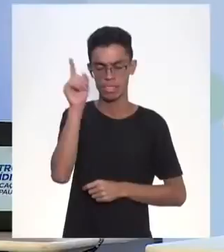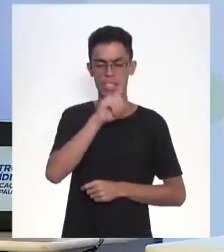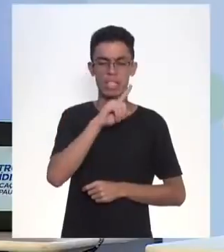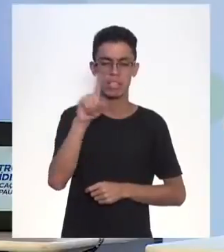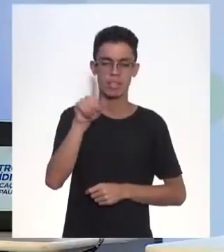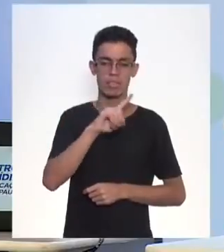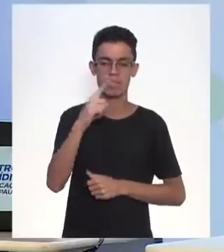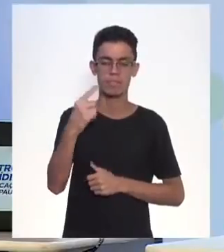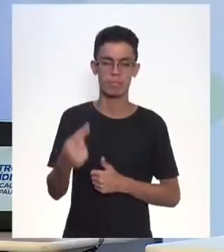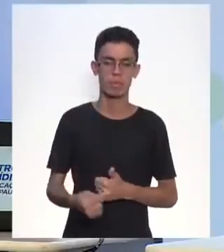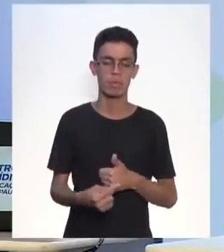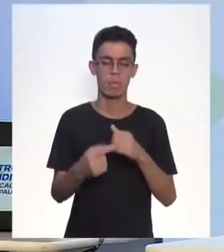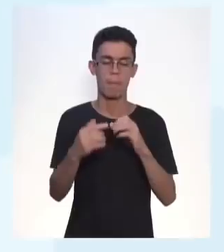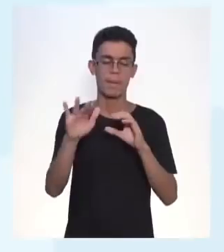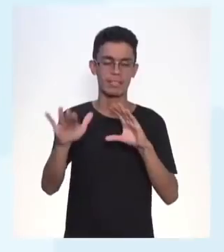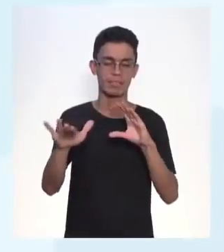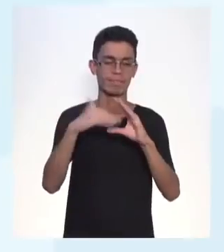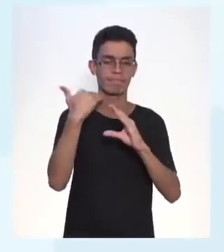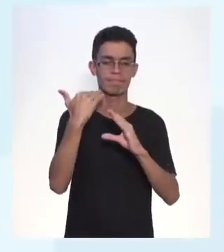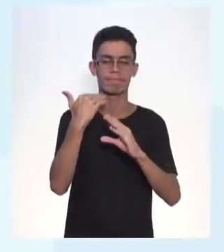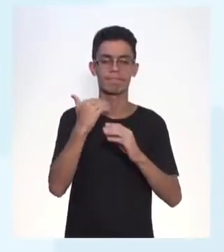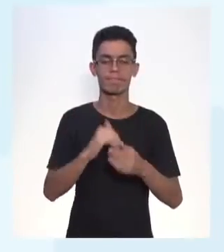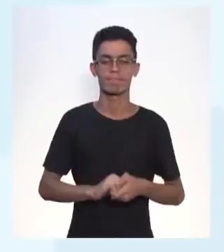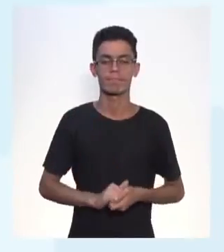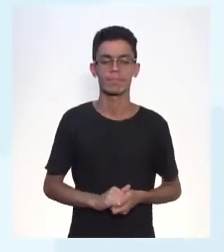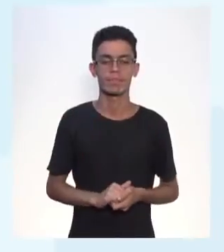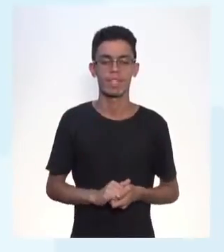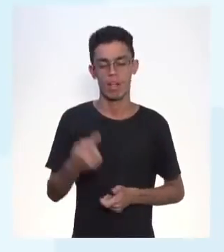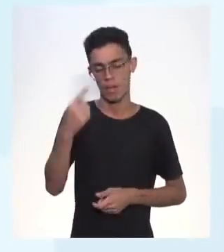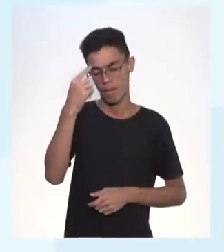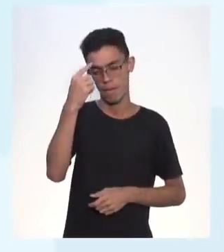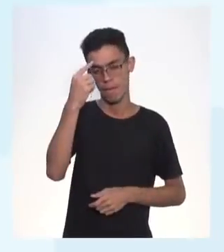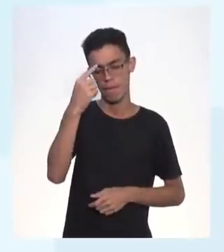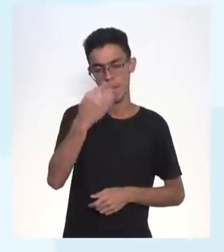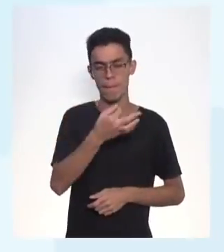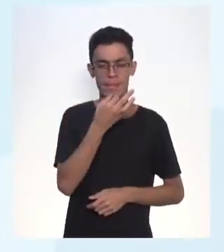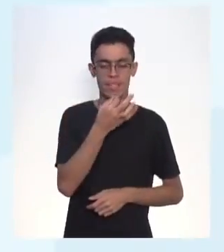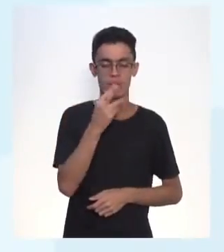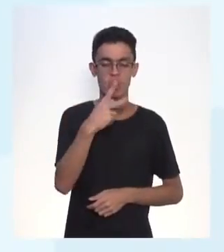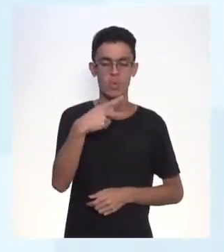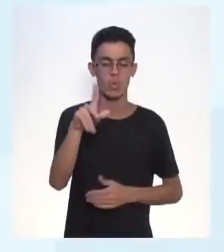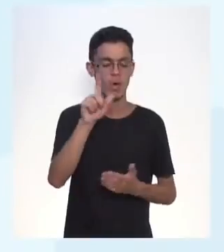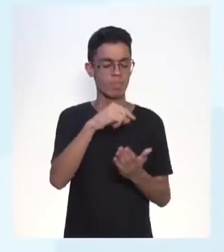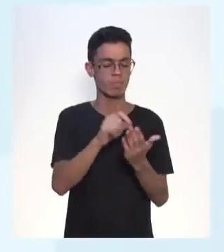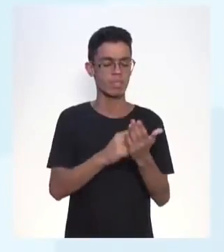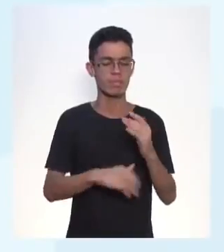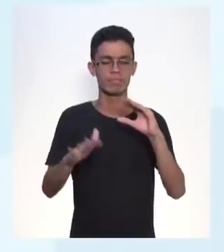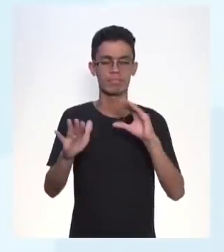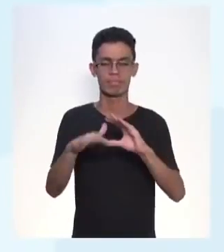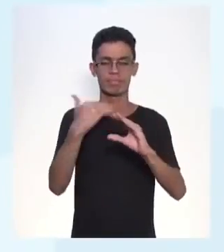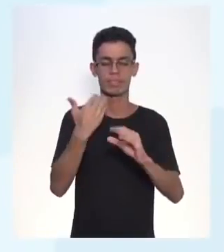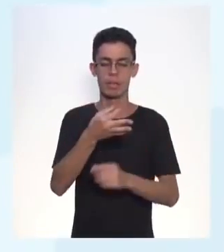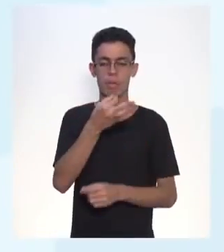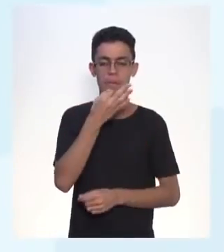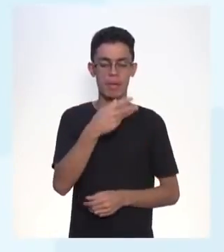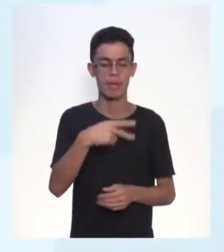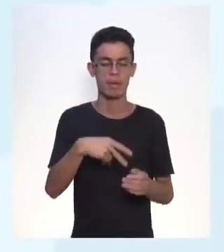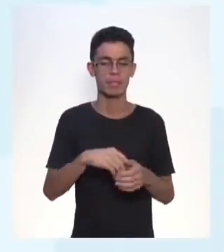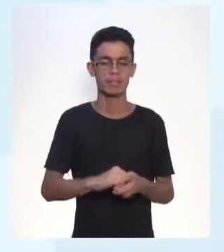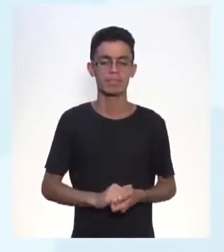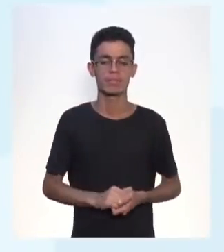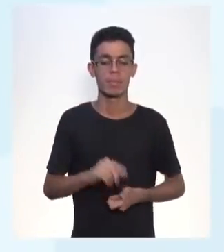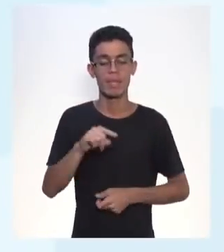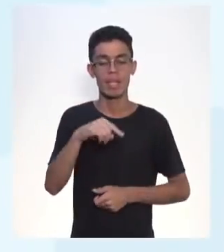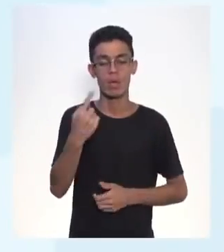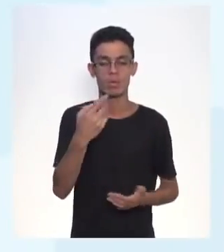né, de mandar para a gente a sua opinião. Escrevam tudo lá que vocês podem de sugestão para que a gente possa trazer para